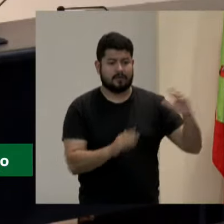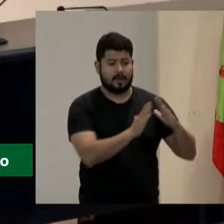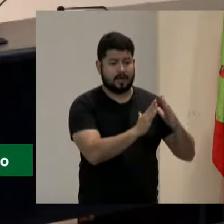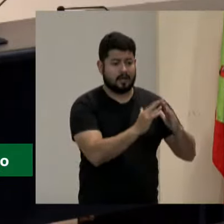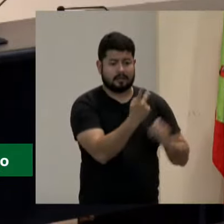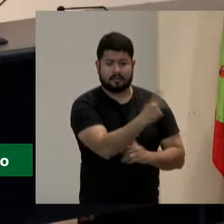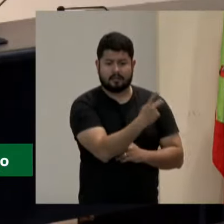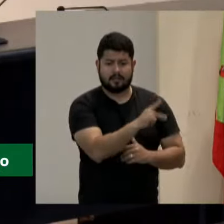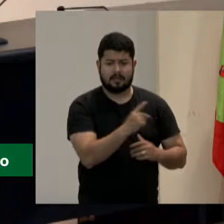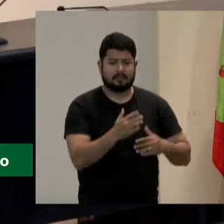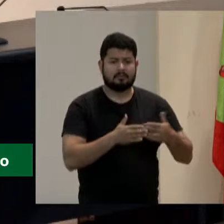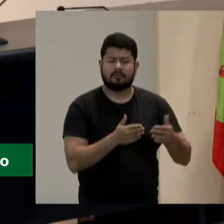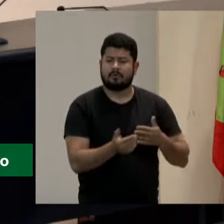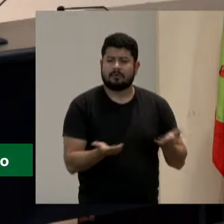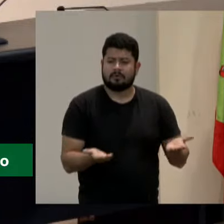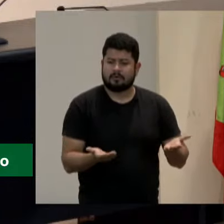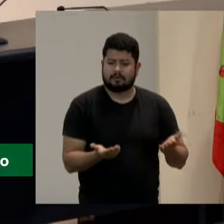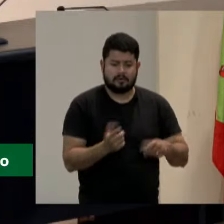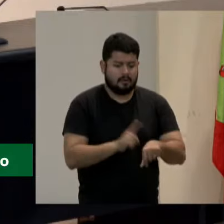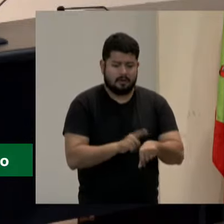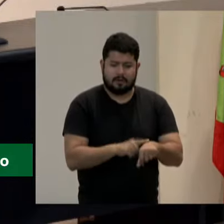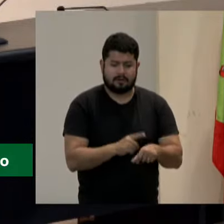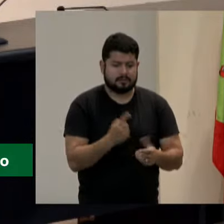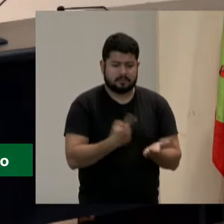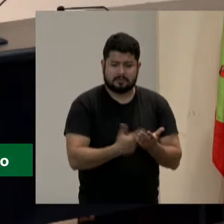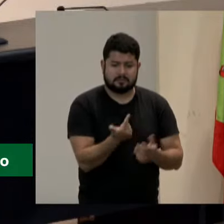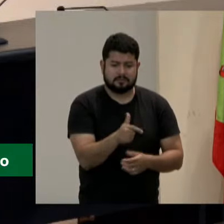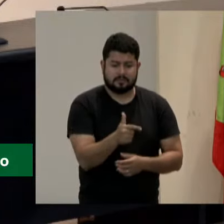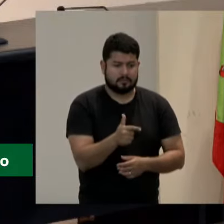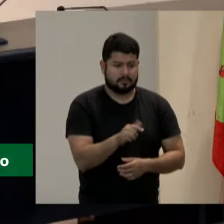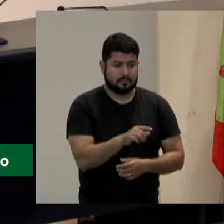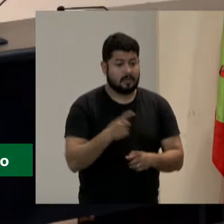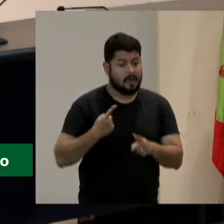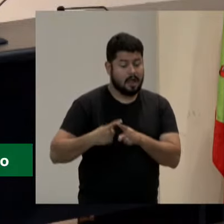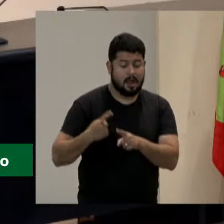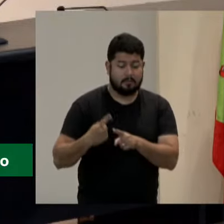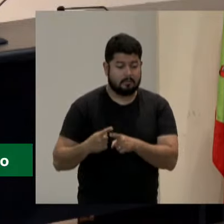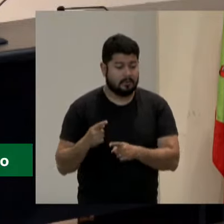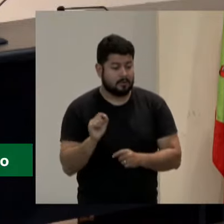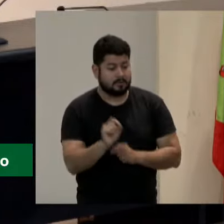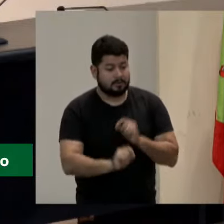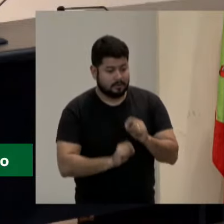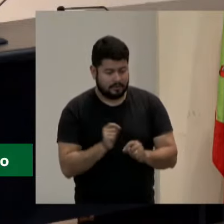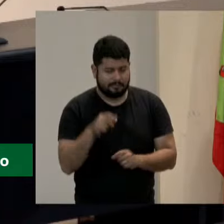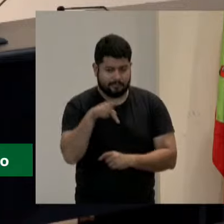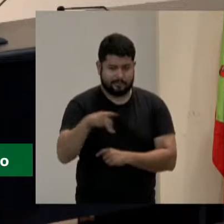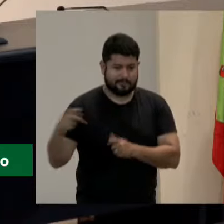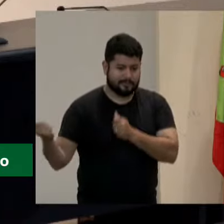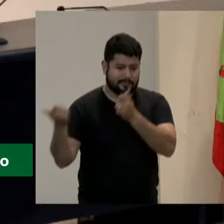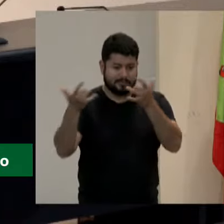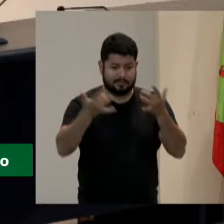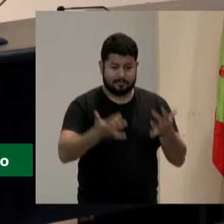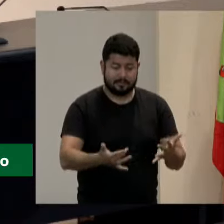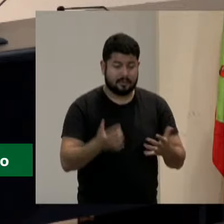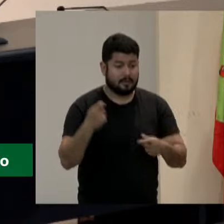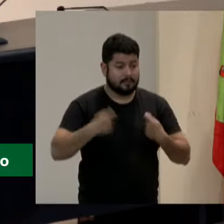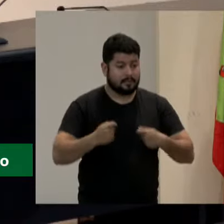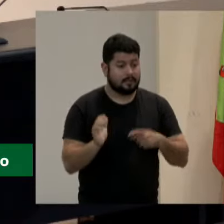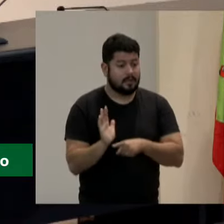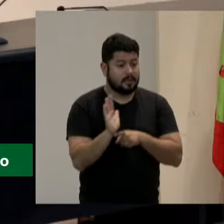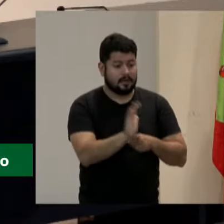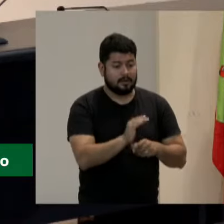dele a qualquer momento? Aí a professora falava, aqui o Tião, ele não tem os bracinhos, aí precisa da ajuda da mãe dele. Não é